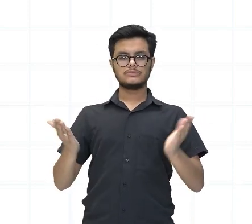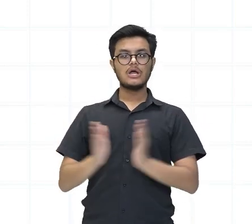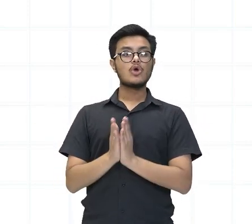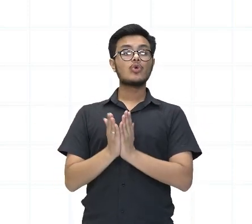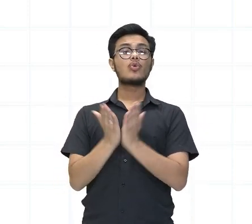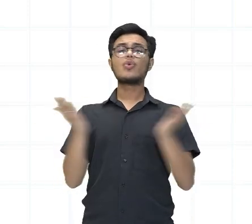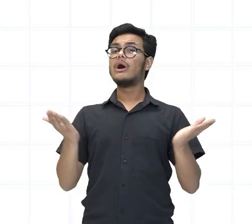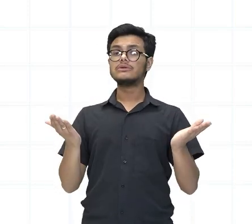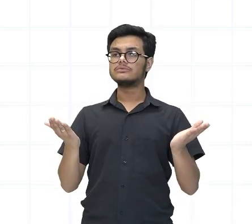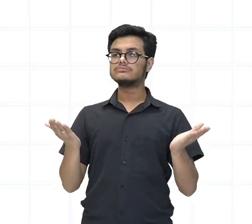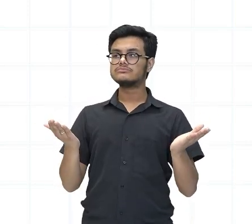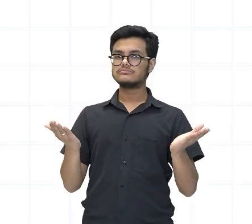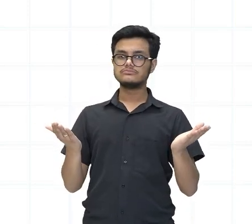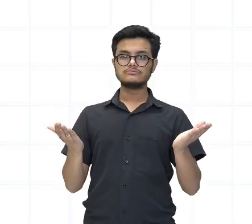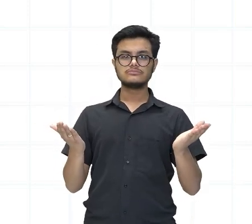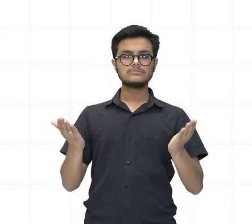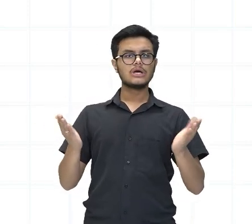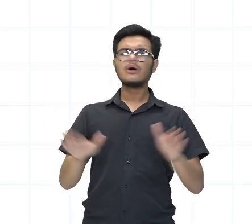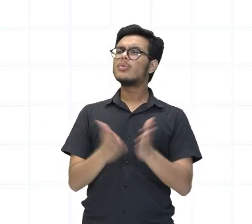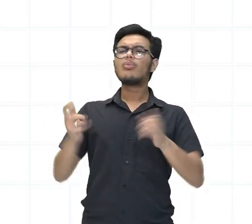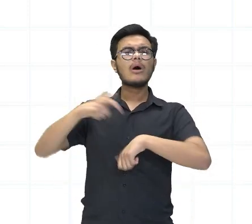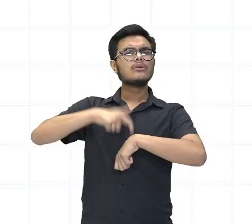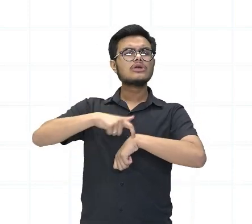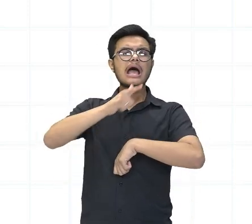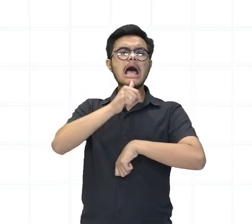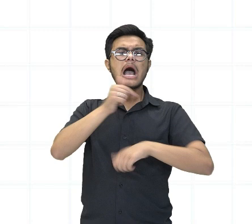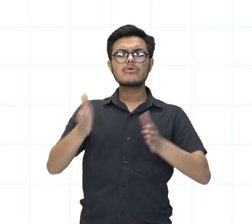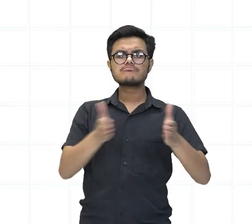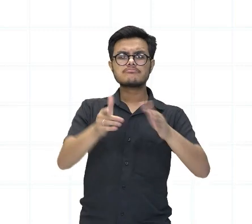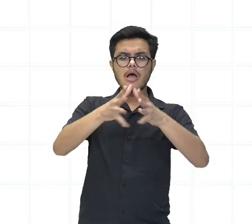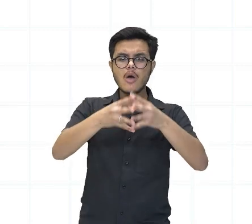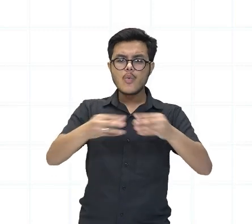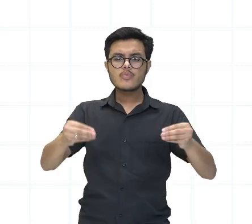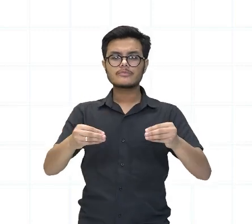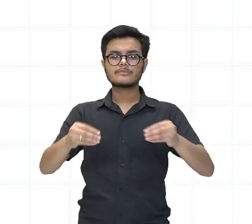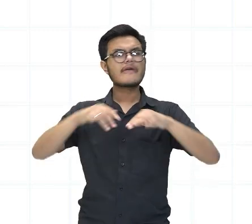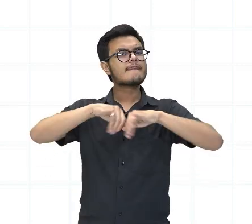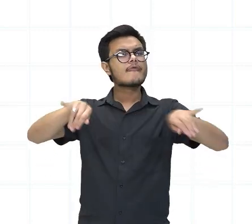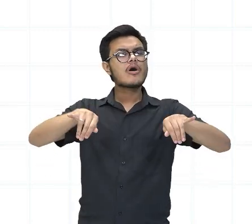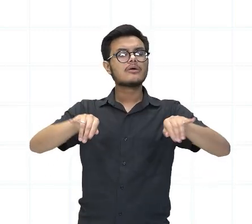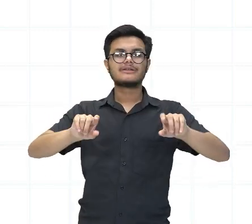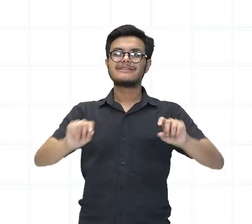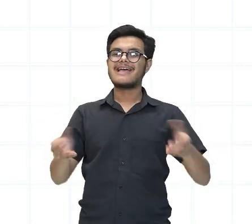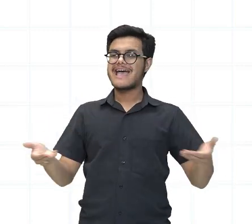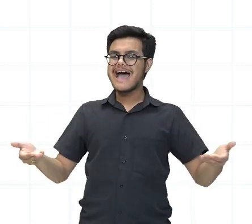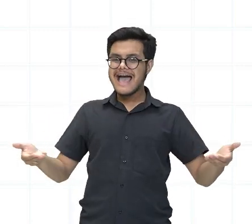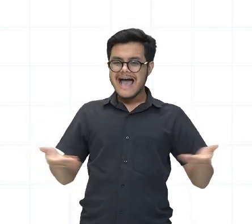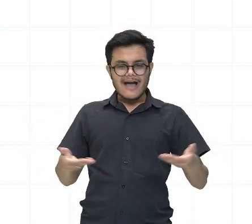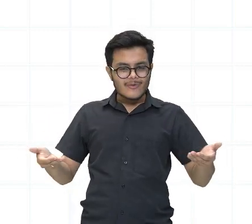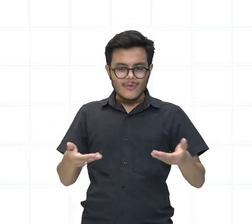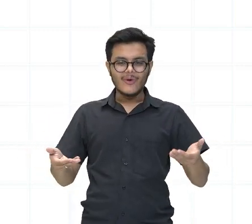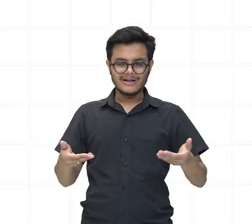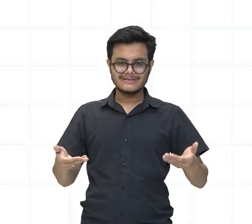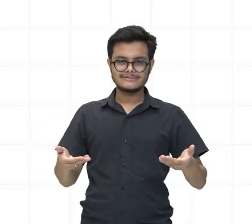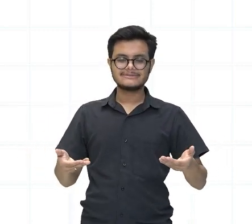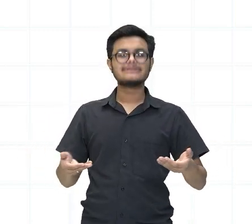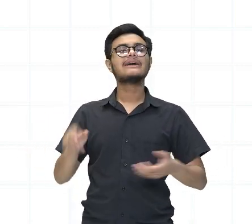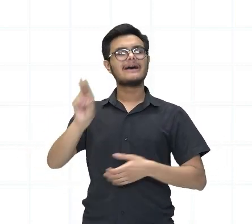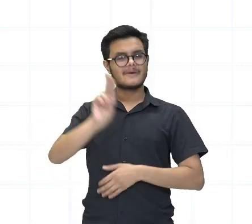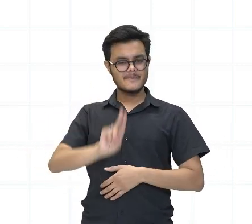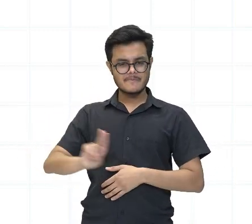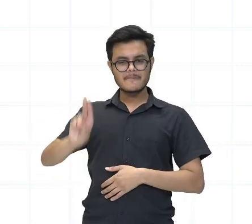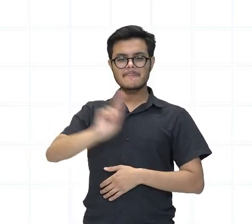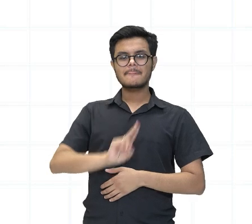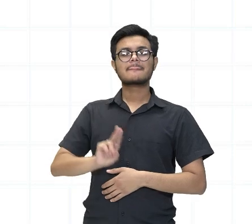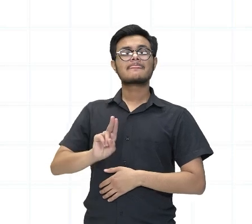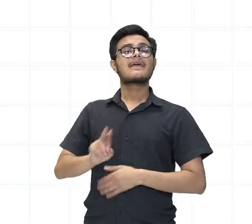escrita, o que aconteceu? Essa ação estava se dando exatamente no mesmo momento. Por isso, utilizou-se o tempo